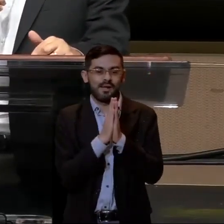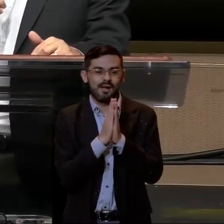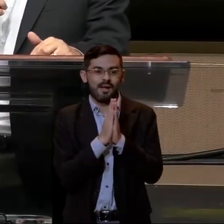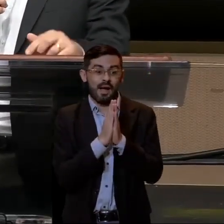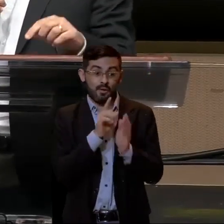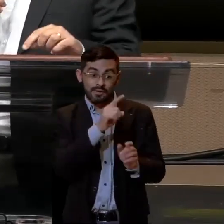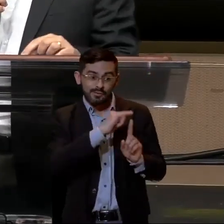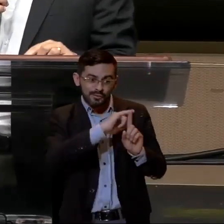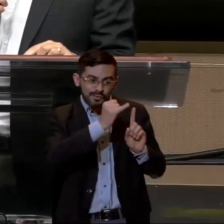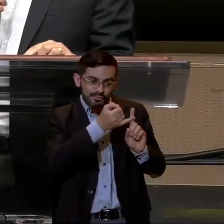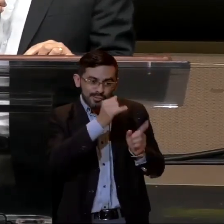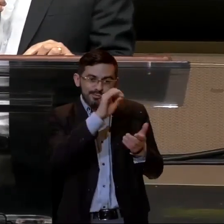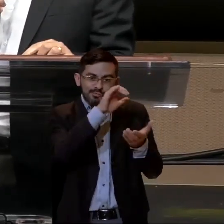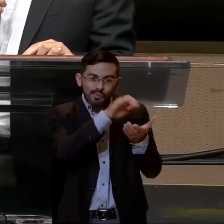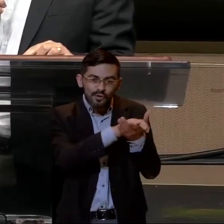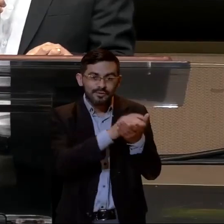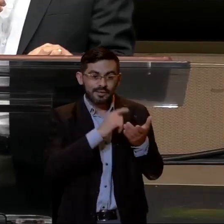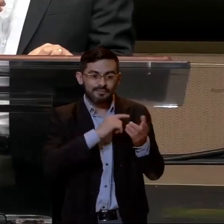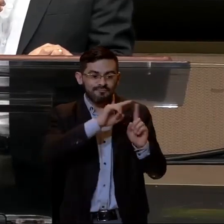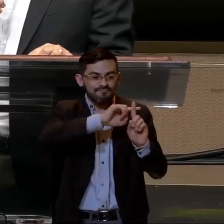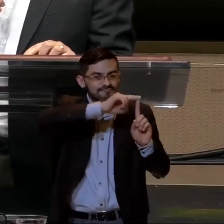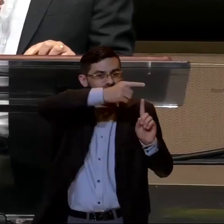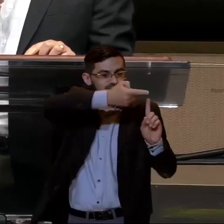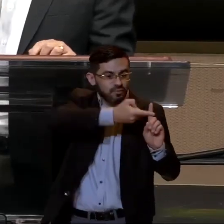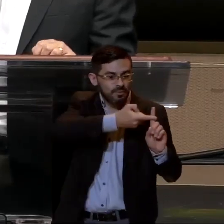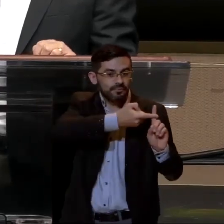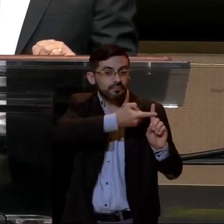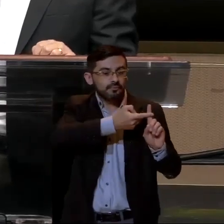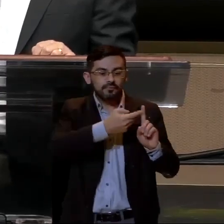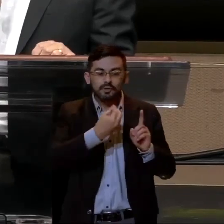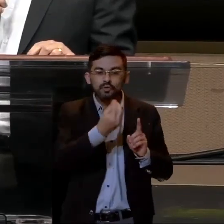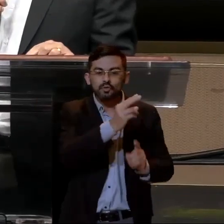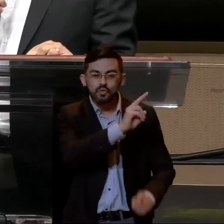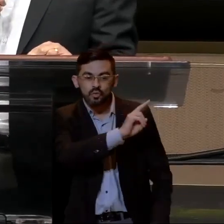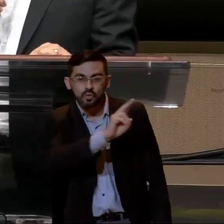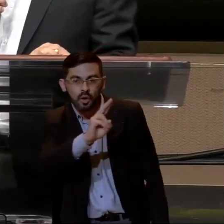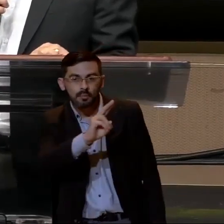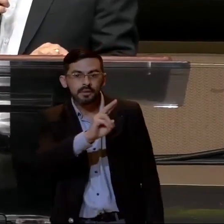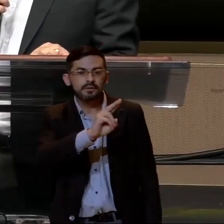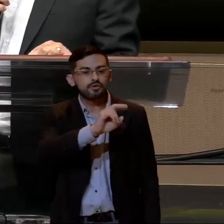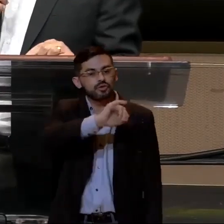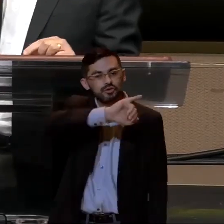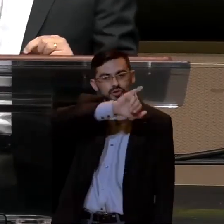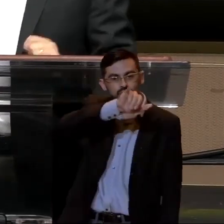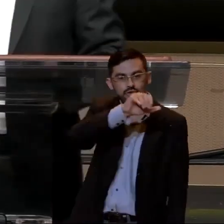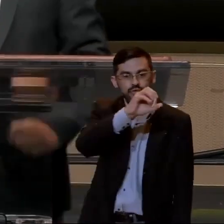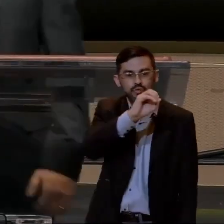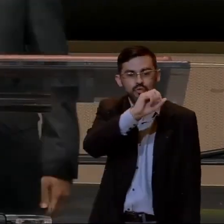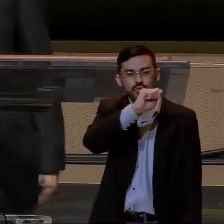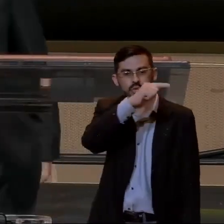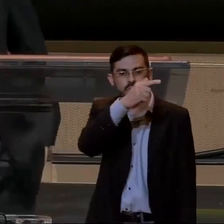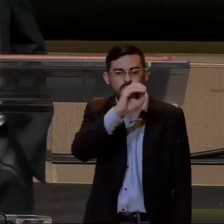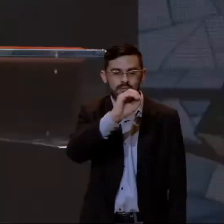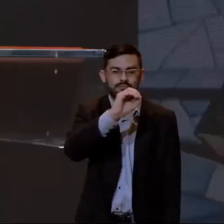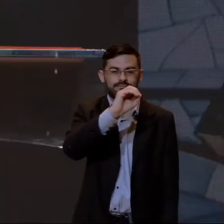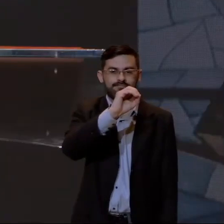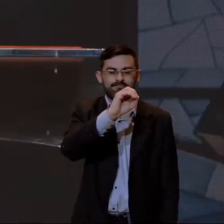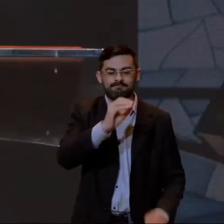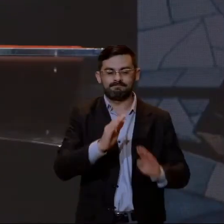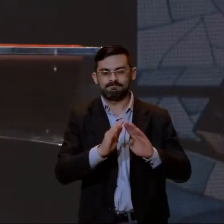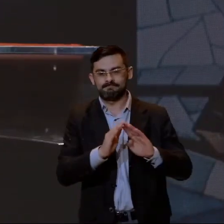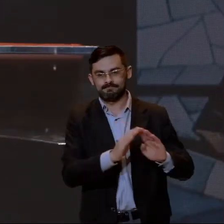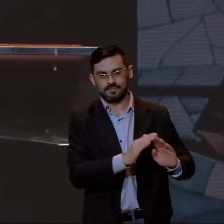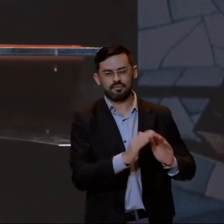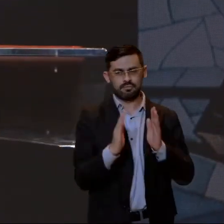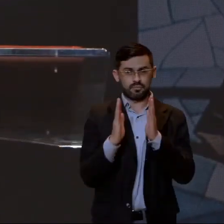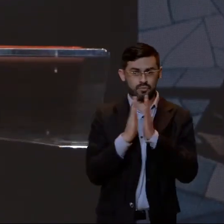sua esposa vai ter um filho, e você porá nele o nome de João.